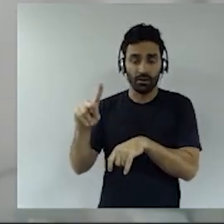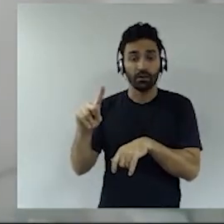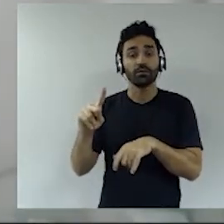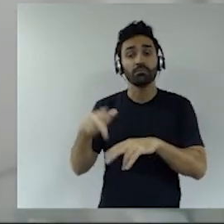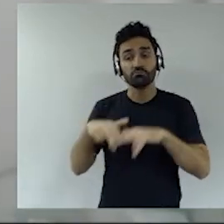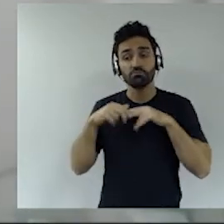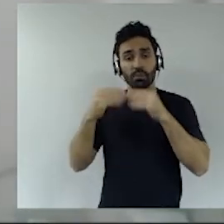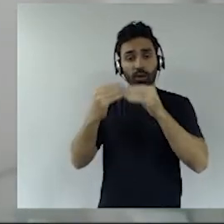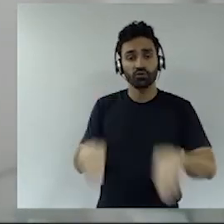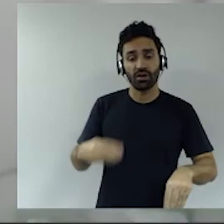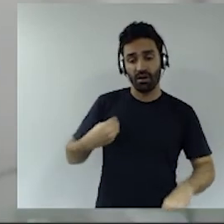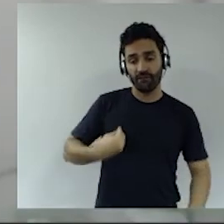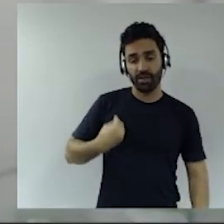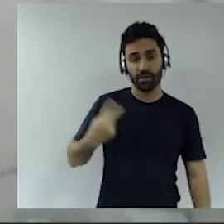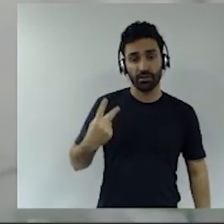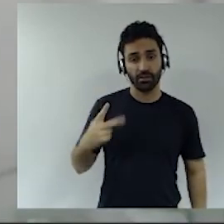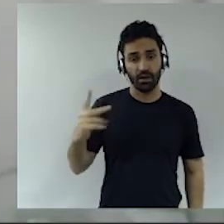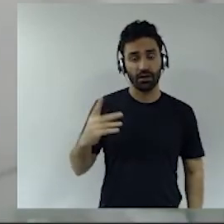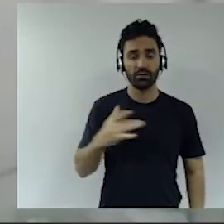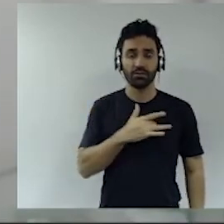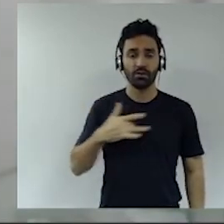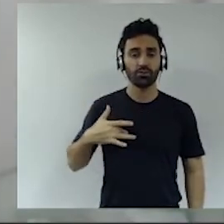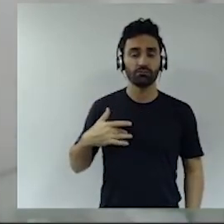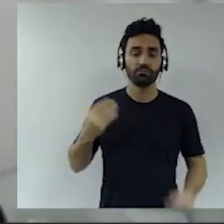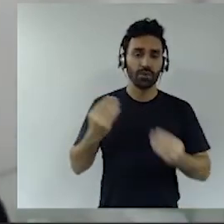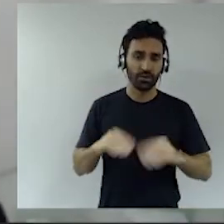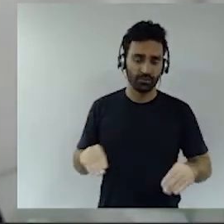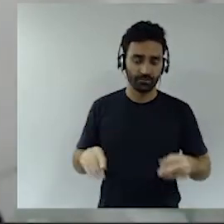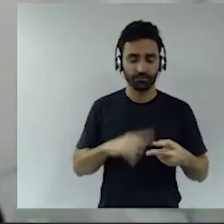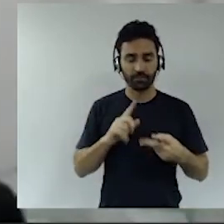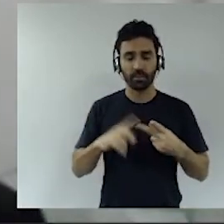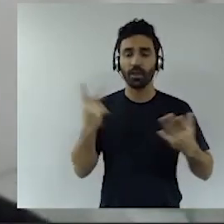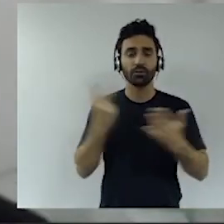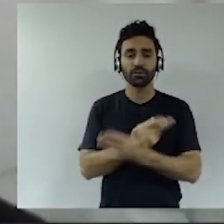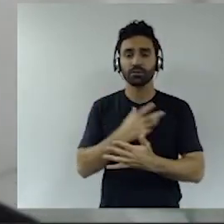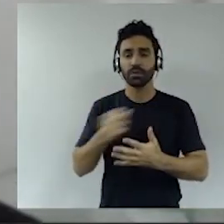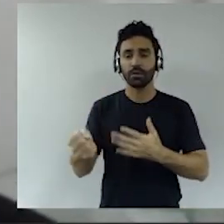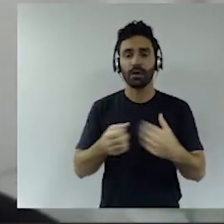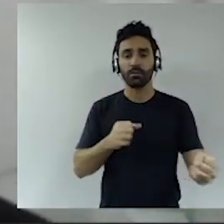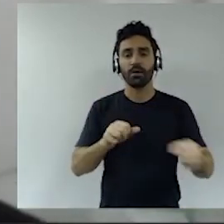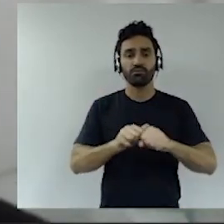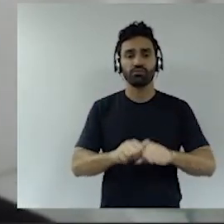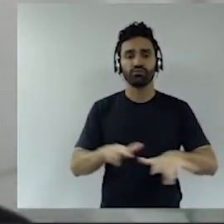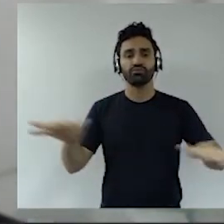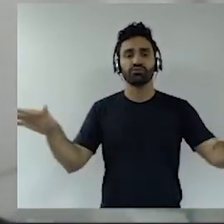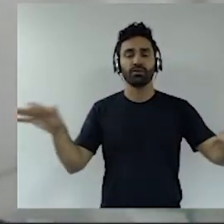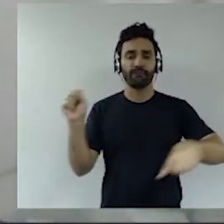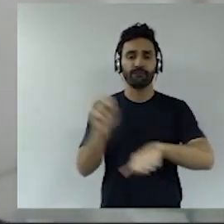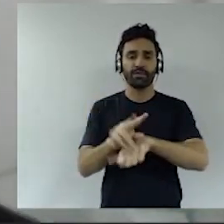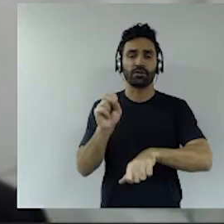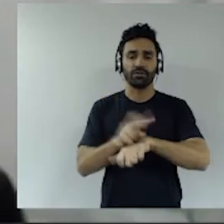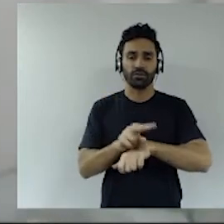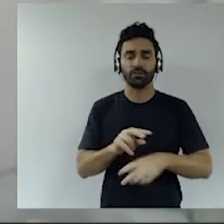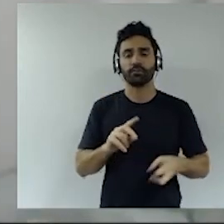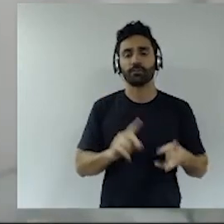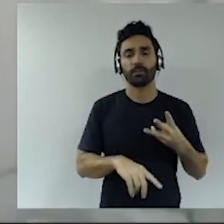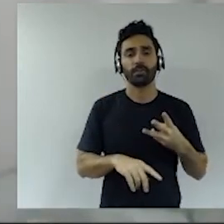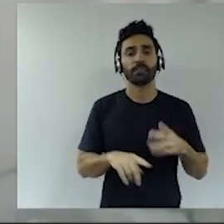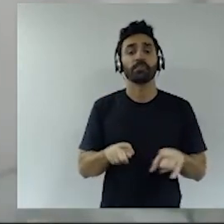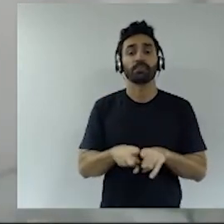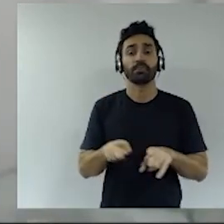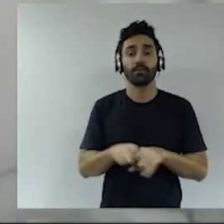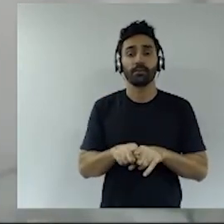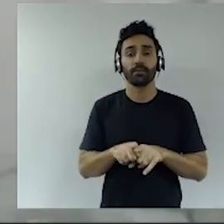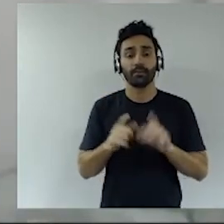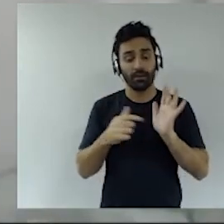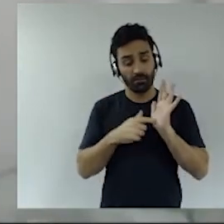de outro a perigo direto e iminente, causar epidemia mediante propagação de germes patogênicos e infringir, esse é